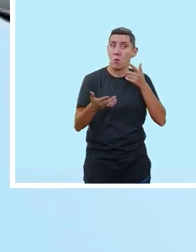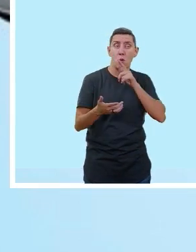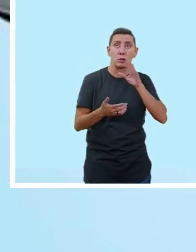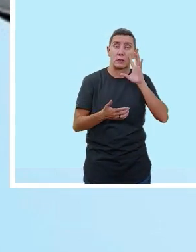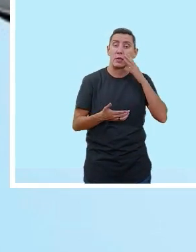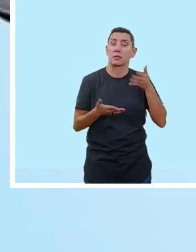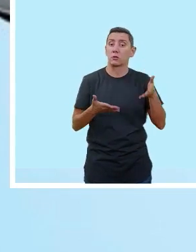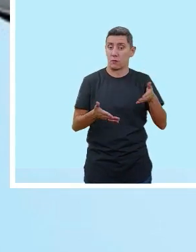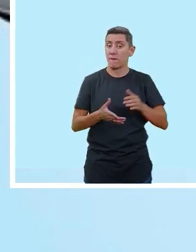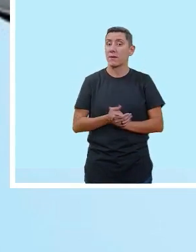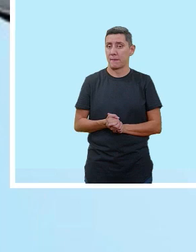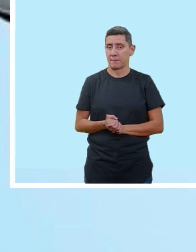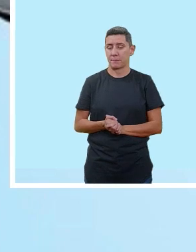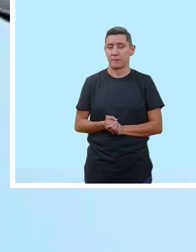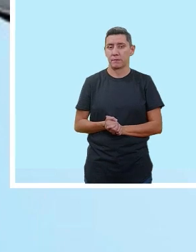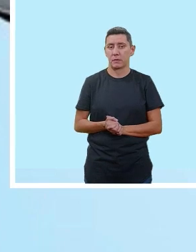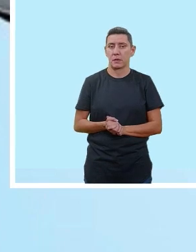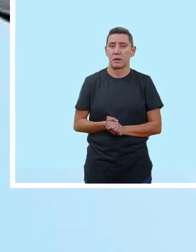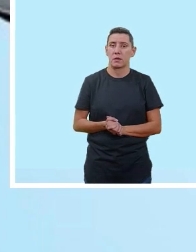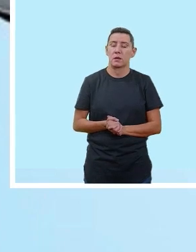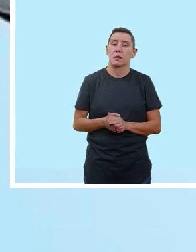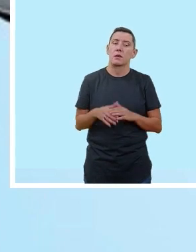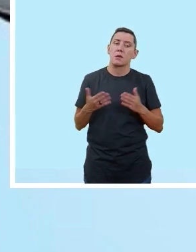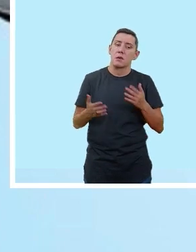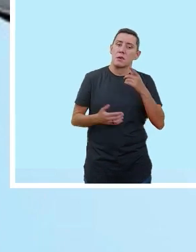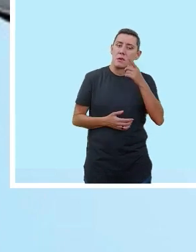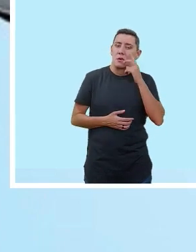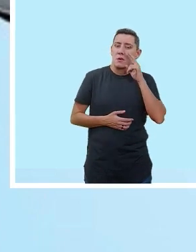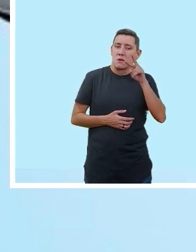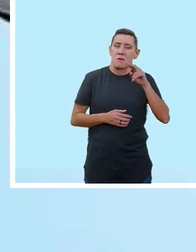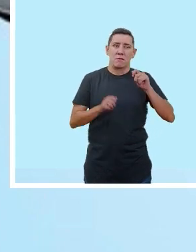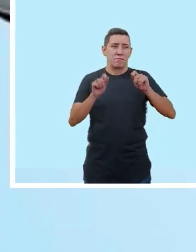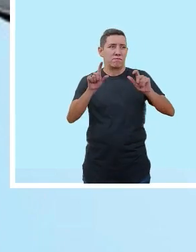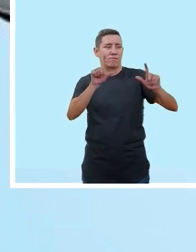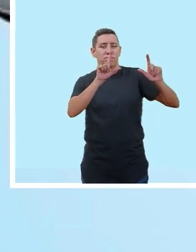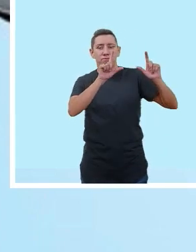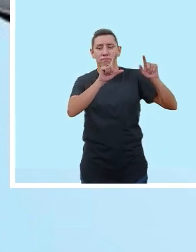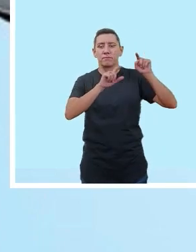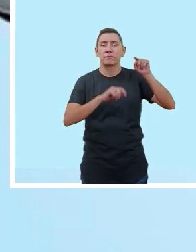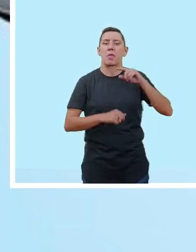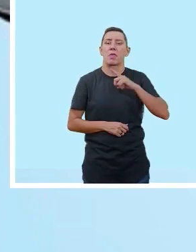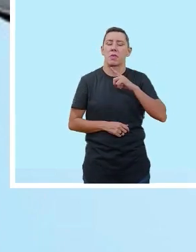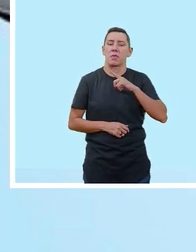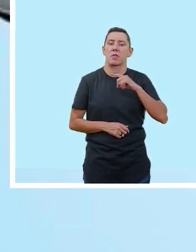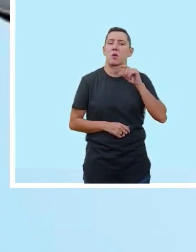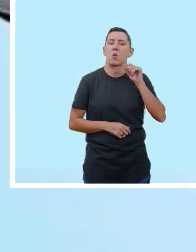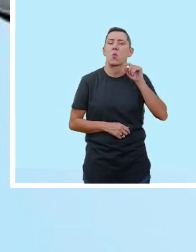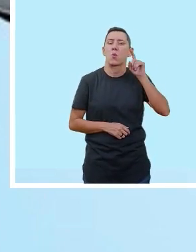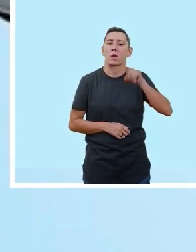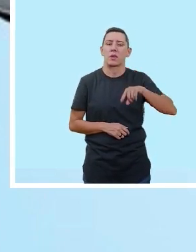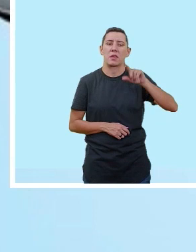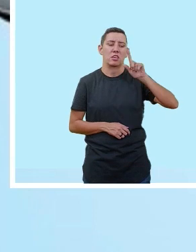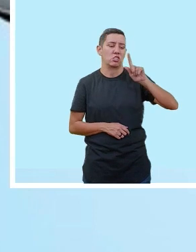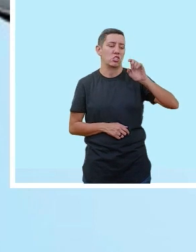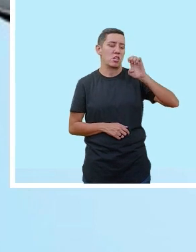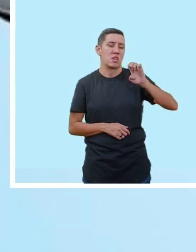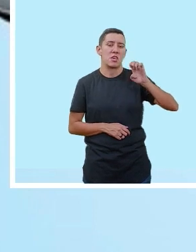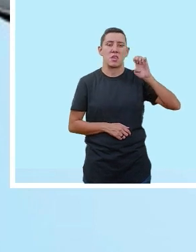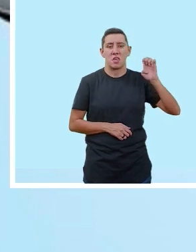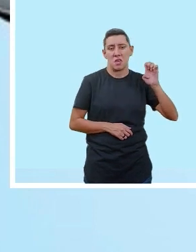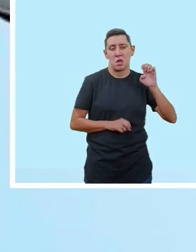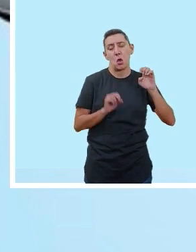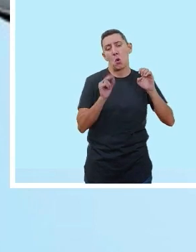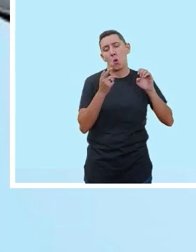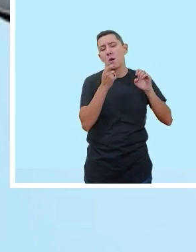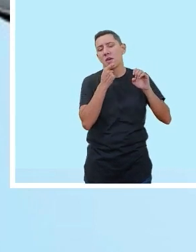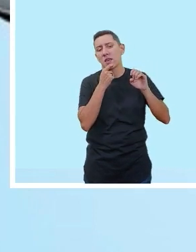no detalhe do que são gases de efeito estufa, né? Então, a sigla GEE, ou em inglês